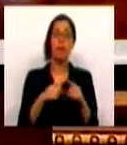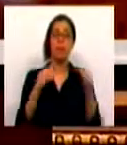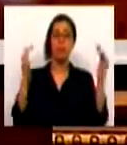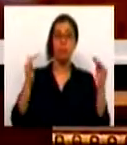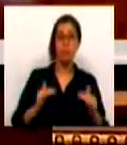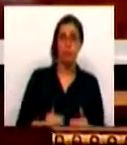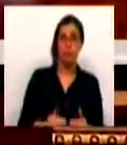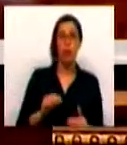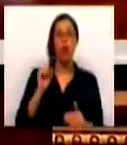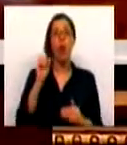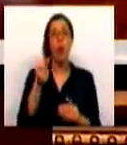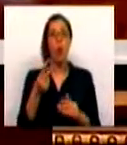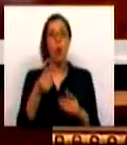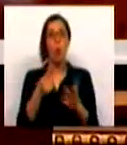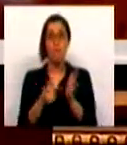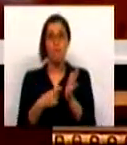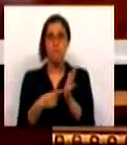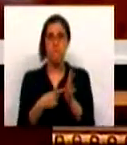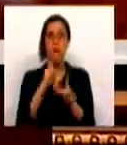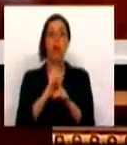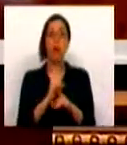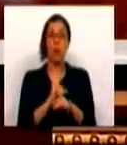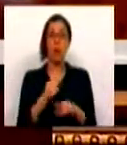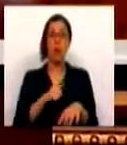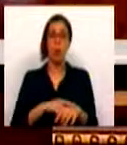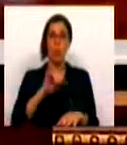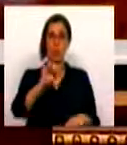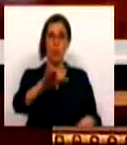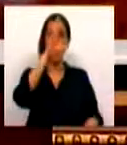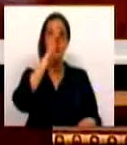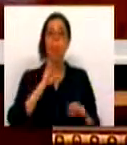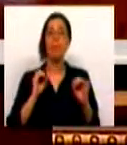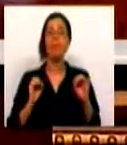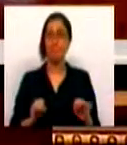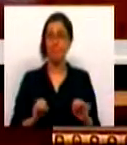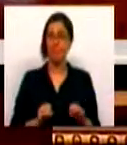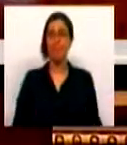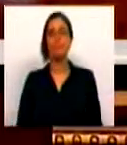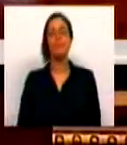cai ou o produto é anémico, que era o que acontecia no tempo do seu governo,